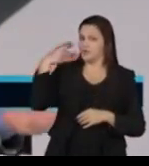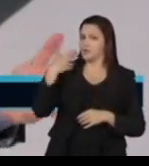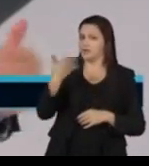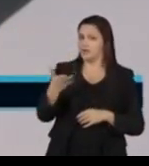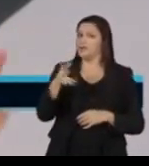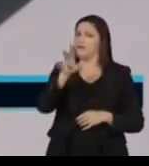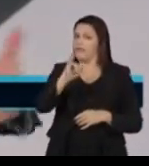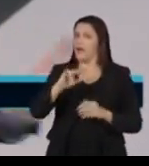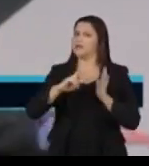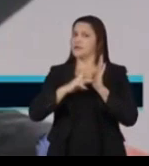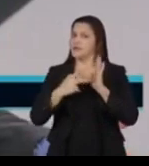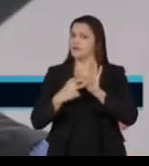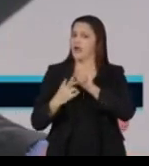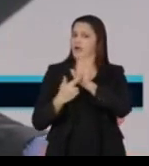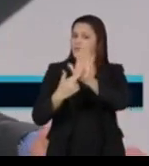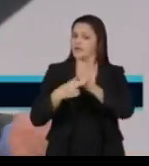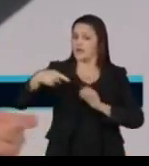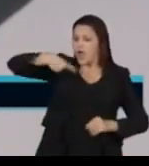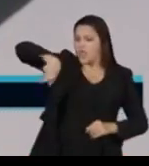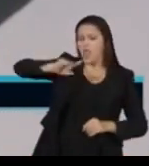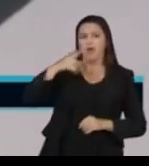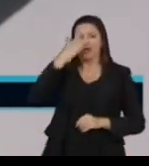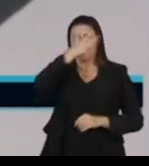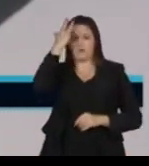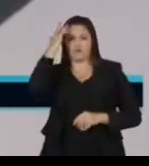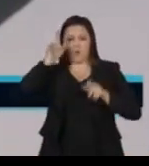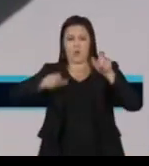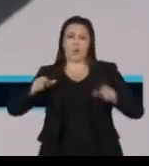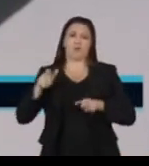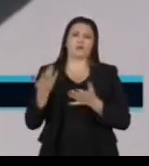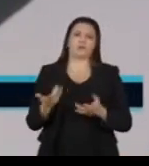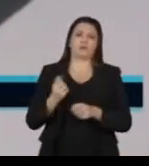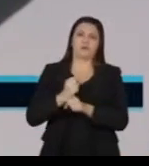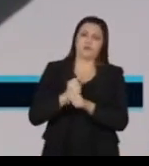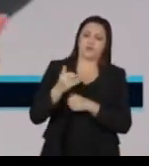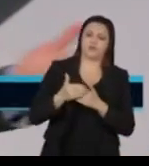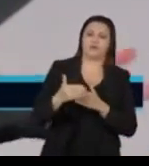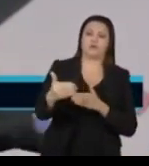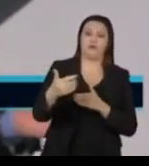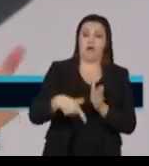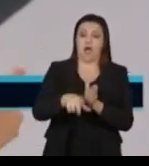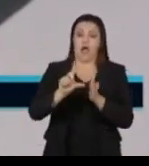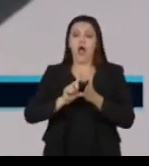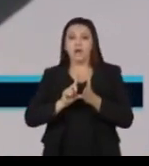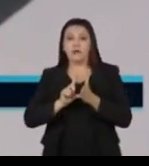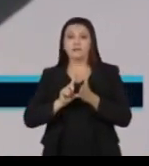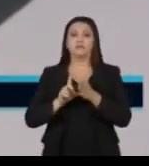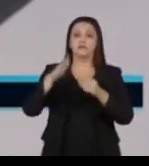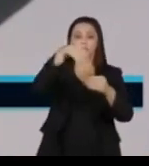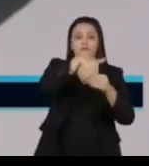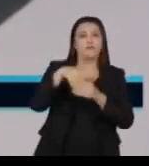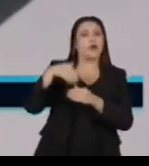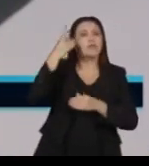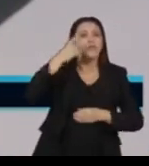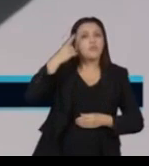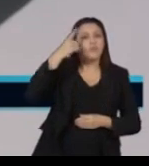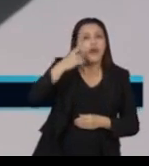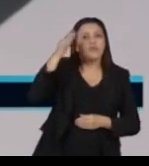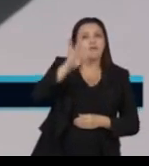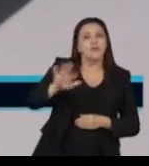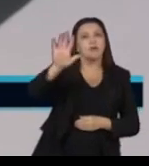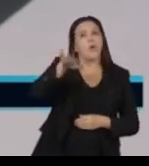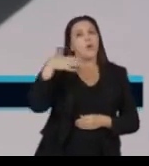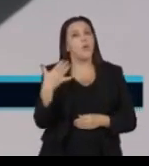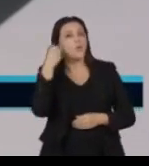nossa vida durante os anos que se seguem. As pessoas deveriam, antes de votar para um deputado federal e para um senador, deveriam olhar com